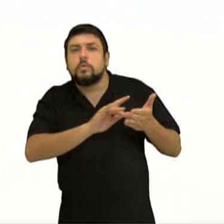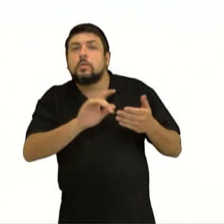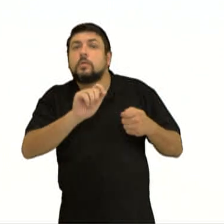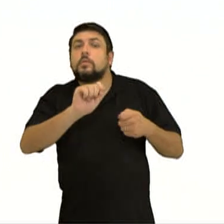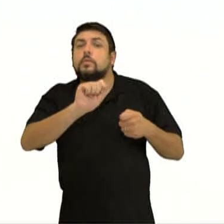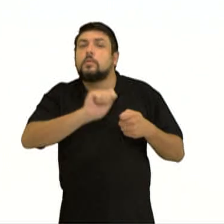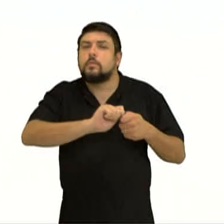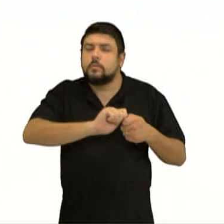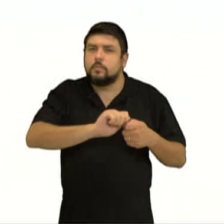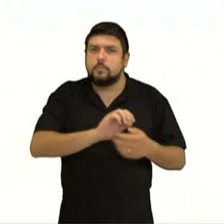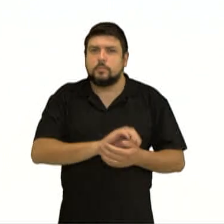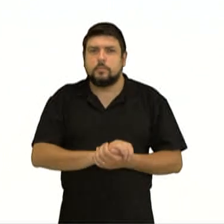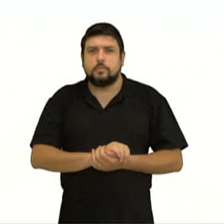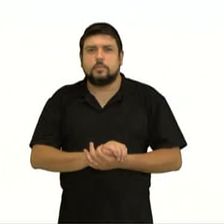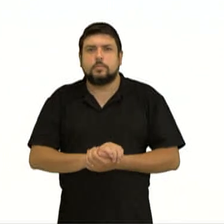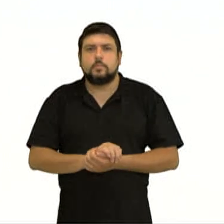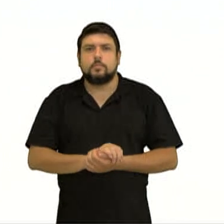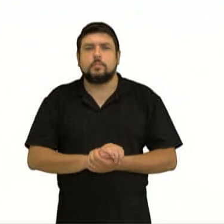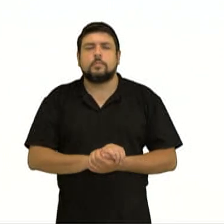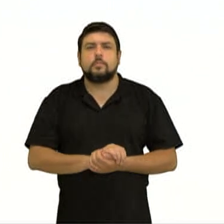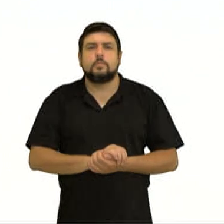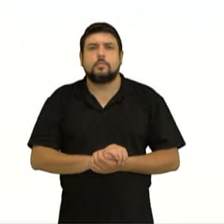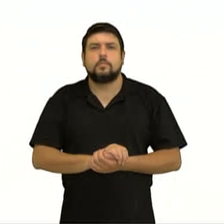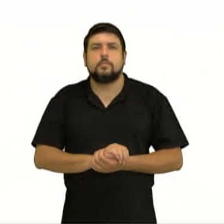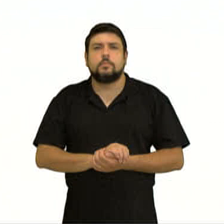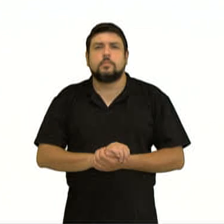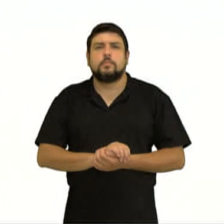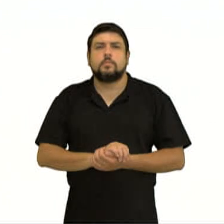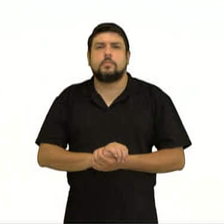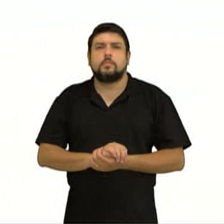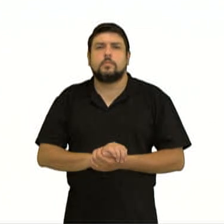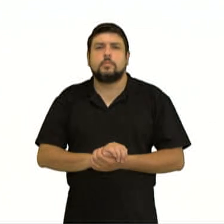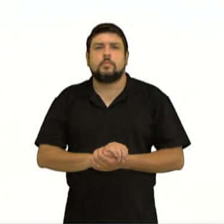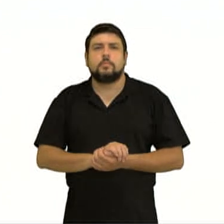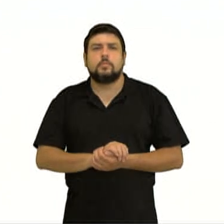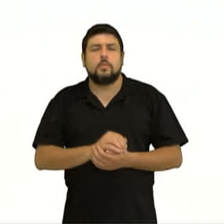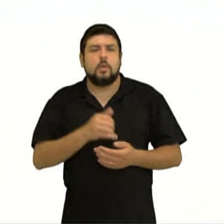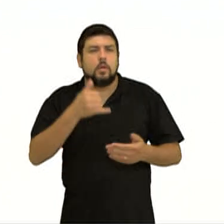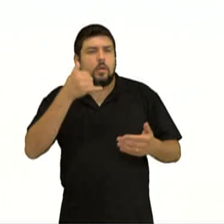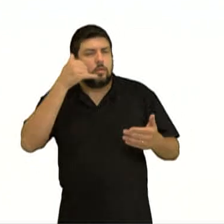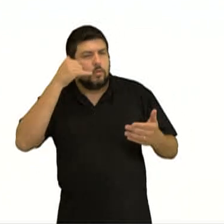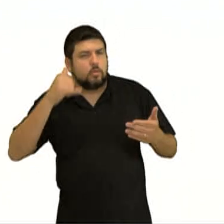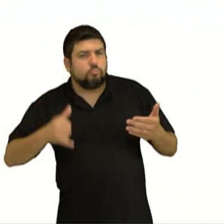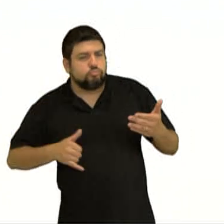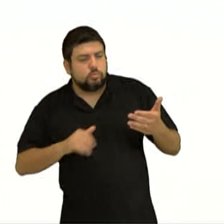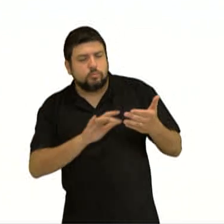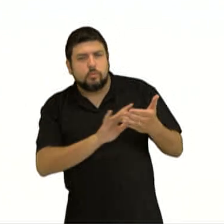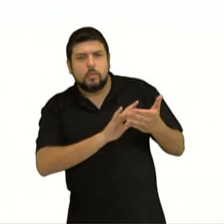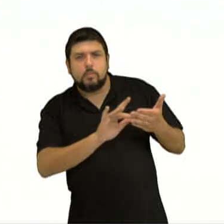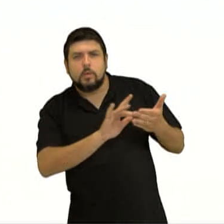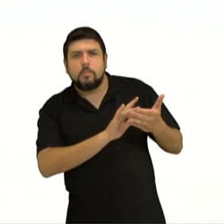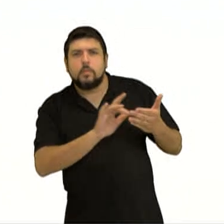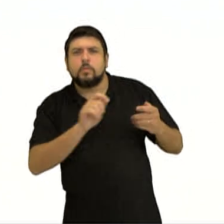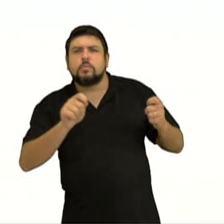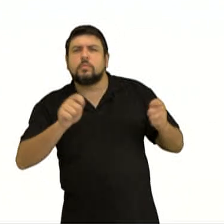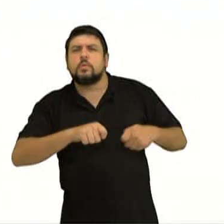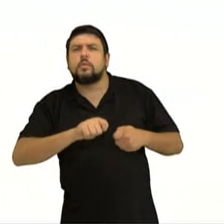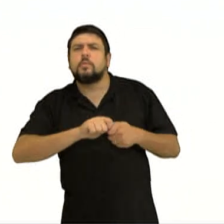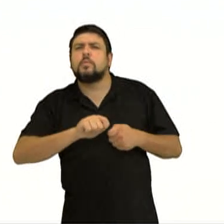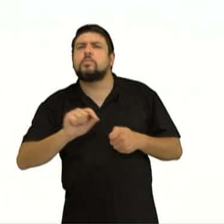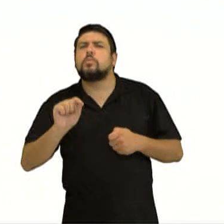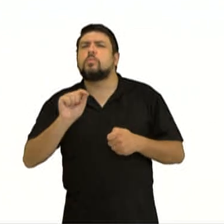executar. Carry out, ok? Então a gente sabe que ele executa coisas. Beleza. Quais são os adjetivos que o